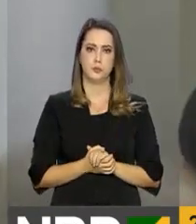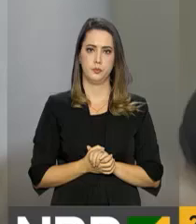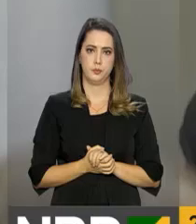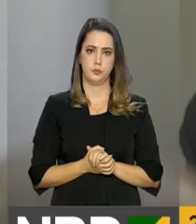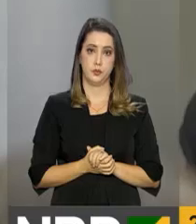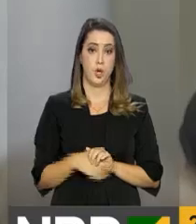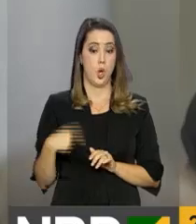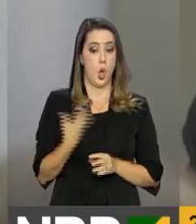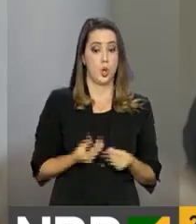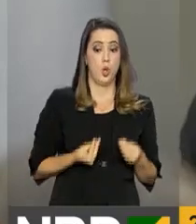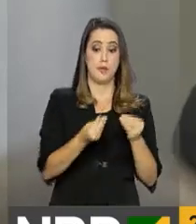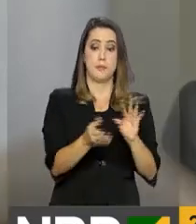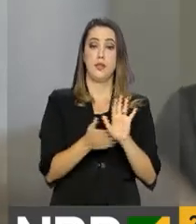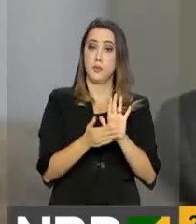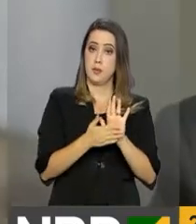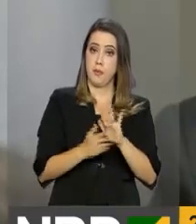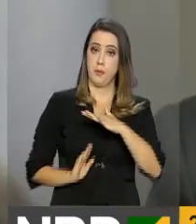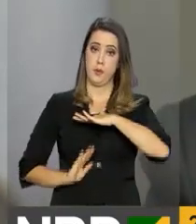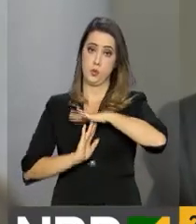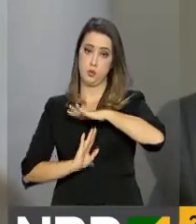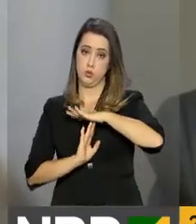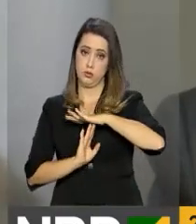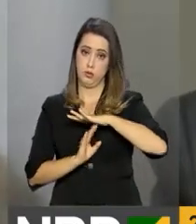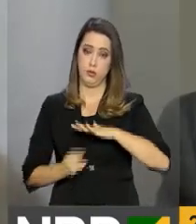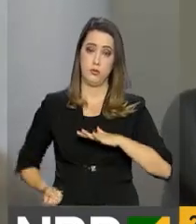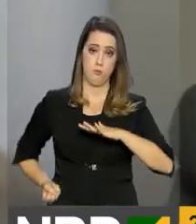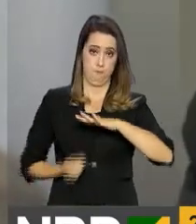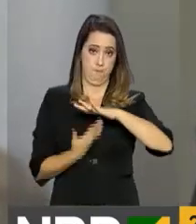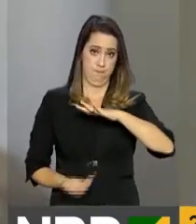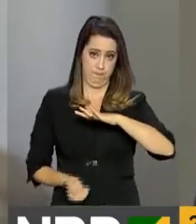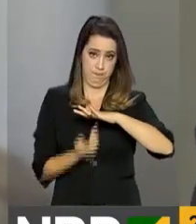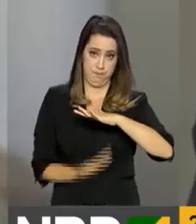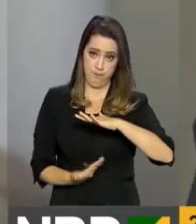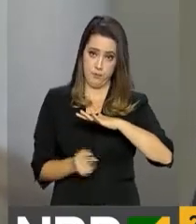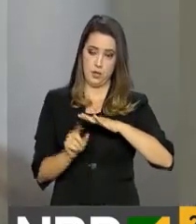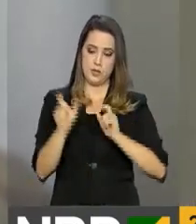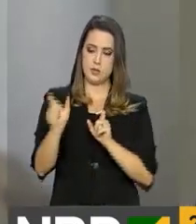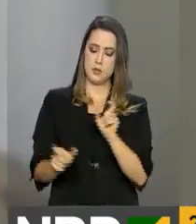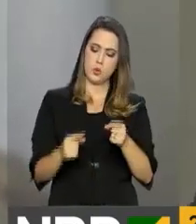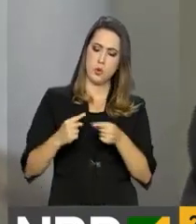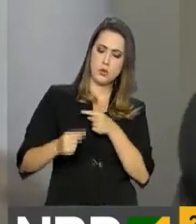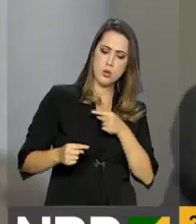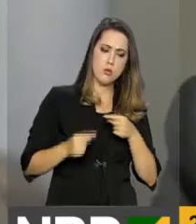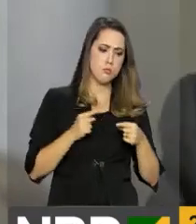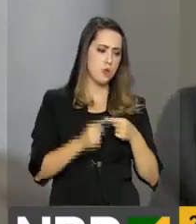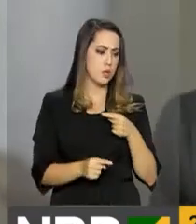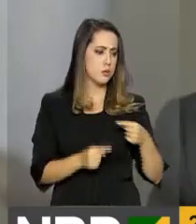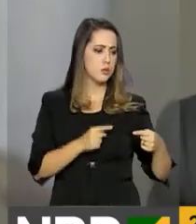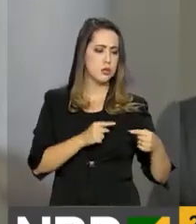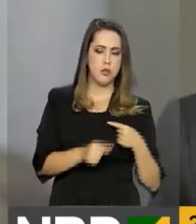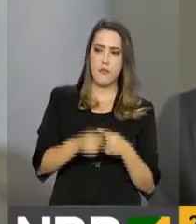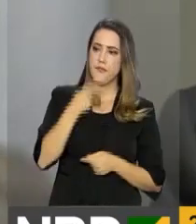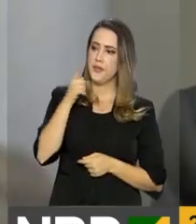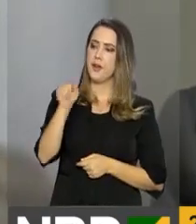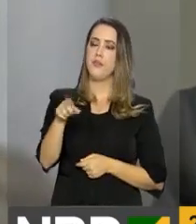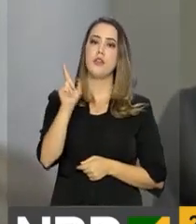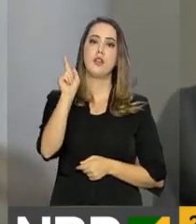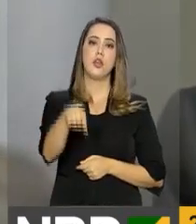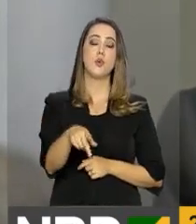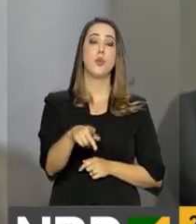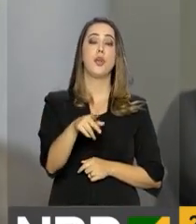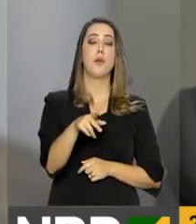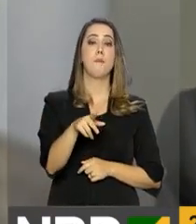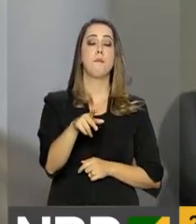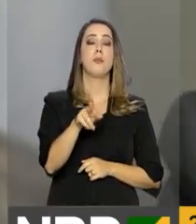do teto de gastos públicos, é interessante, os que se opunham ao teto, né, diziam que era a chamada PEC